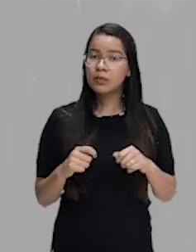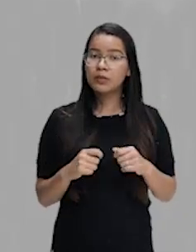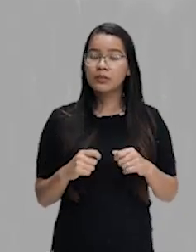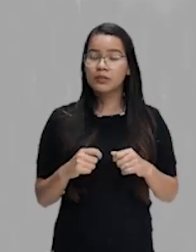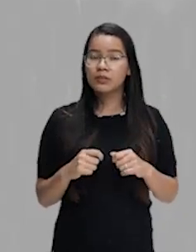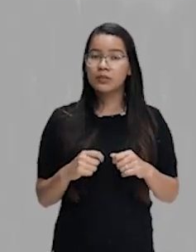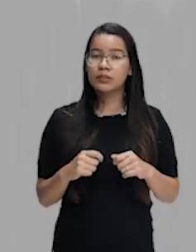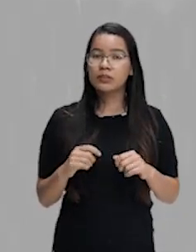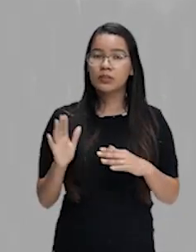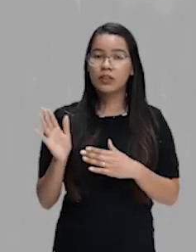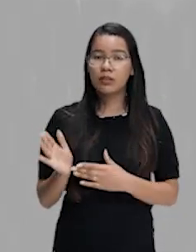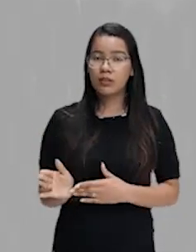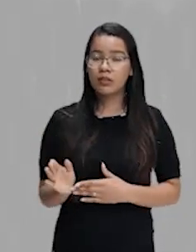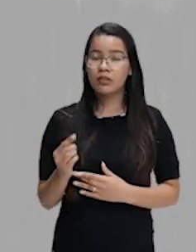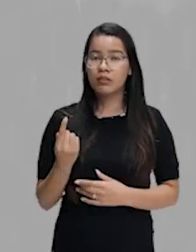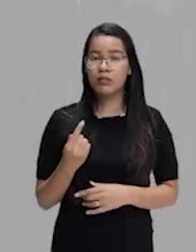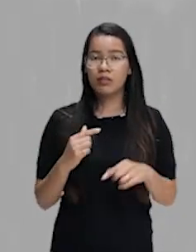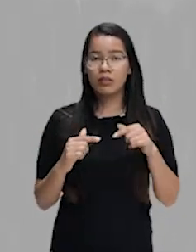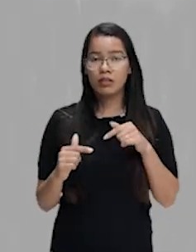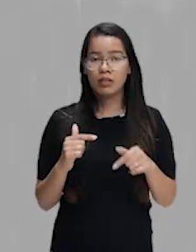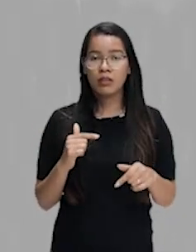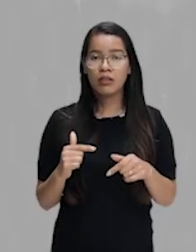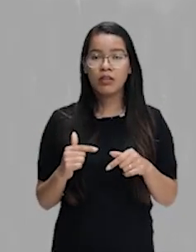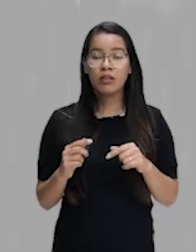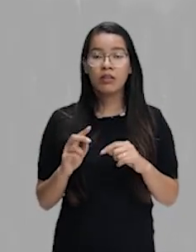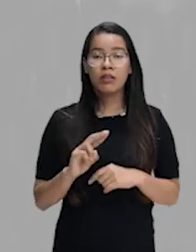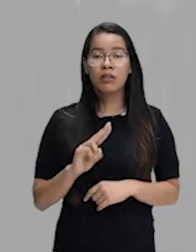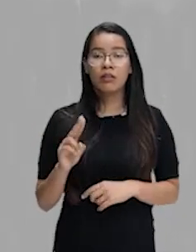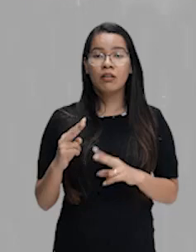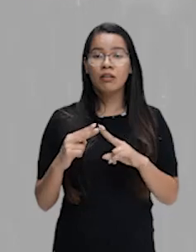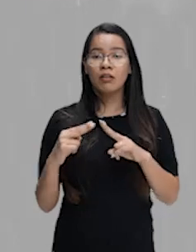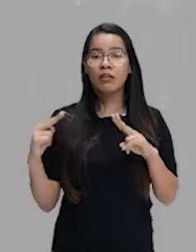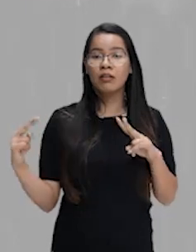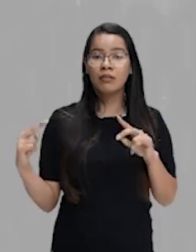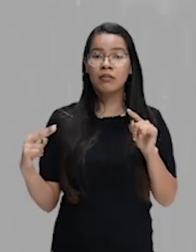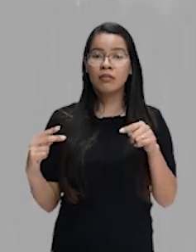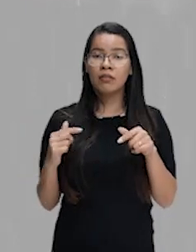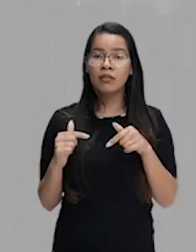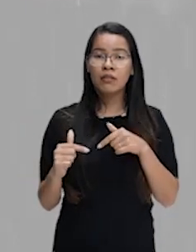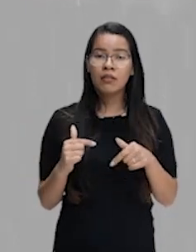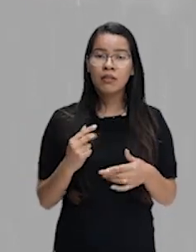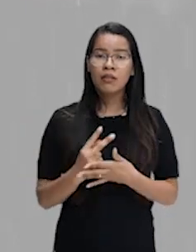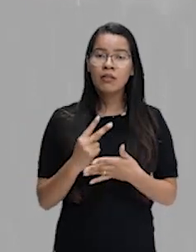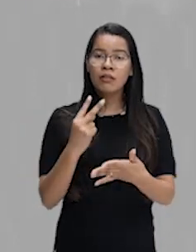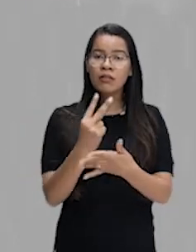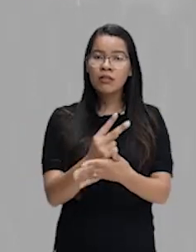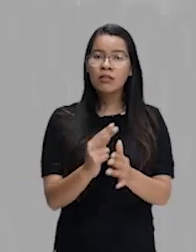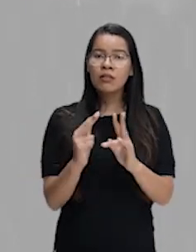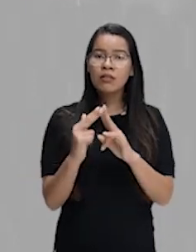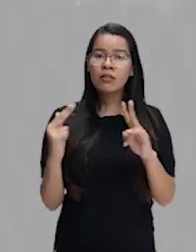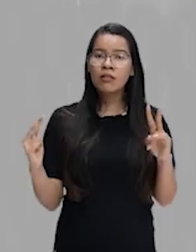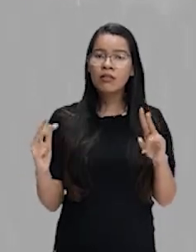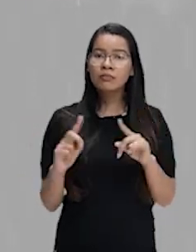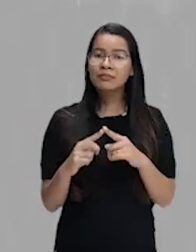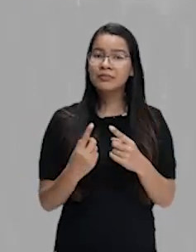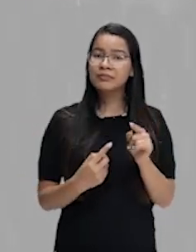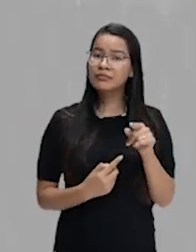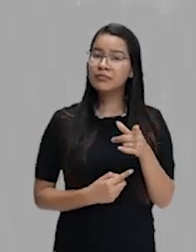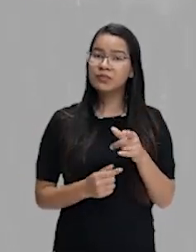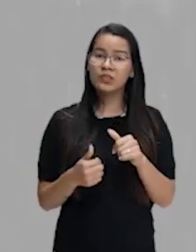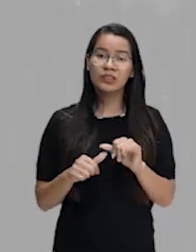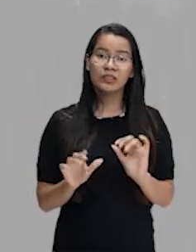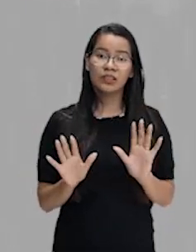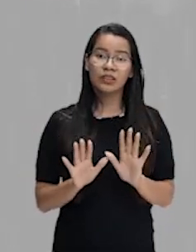possibilidade de estabelecer um trabalho chamado de trabalho remoto. Você está trabalhando, continua trabalhando, só que você não está no